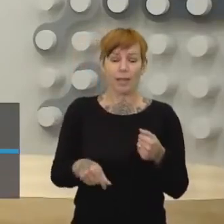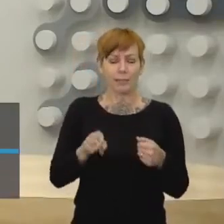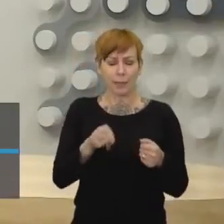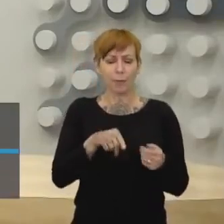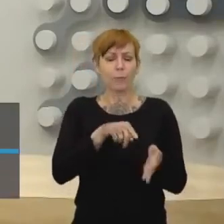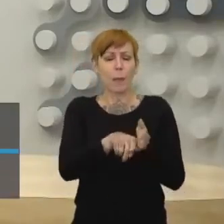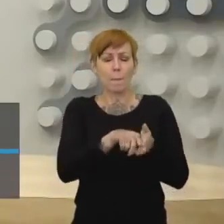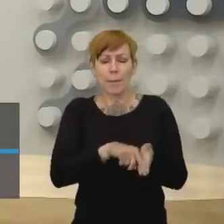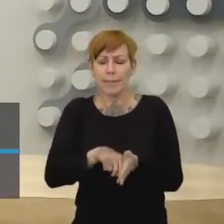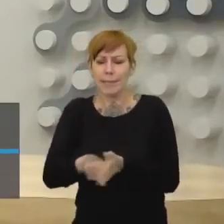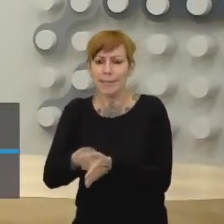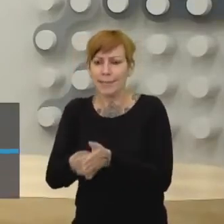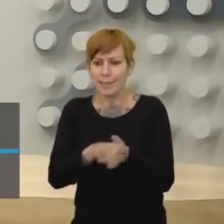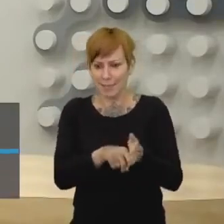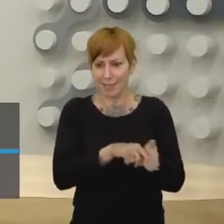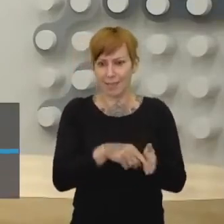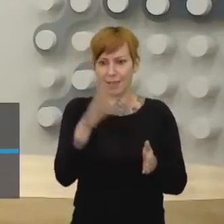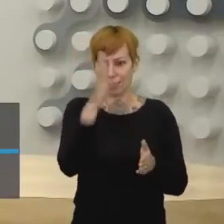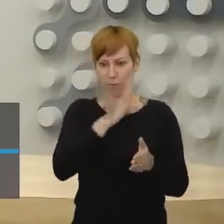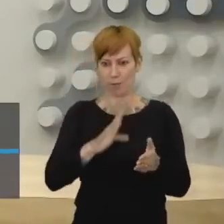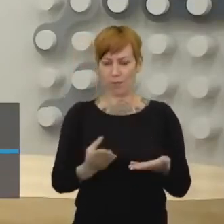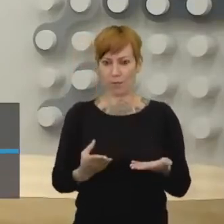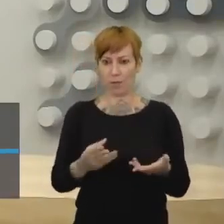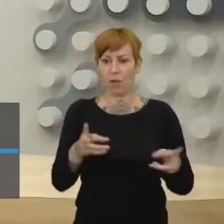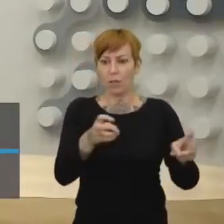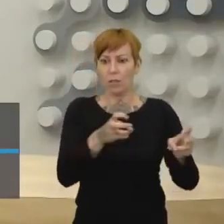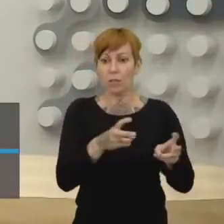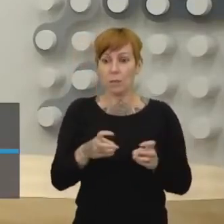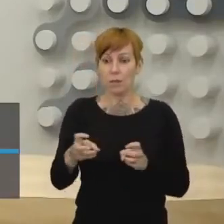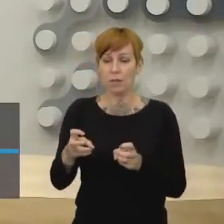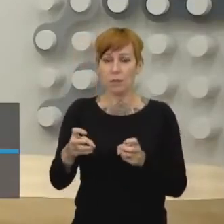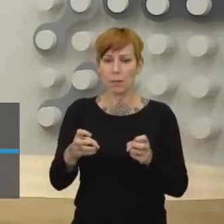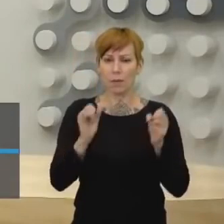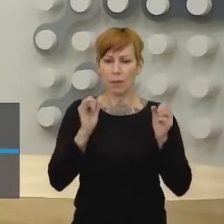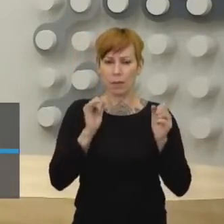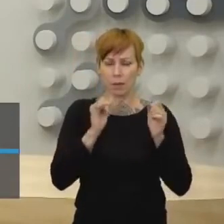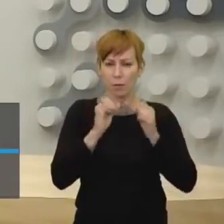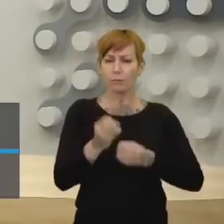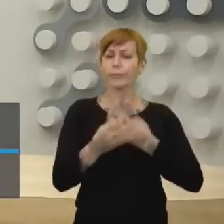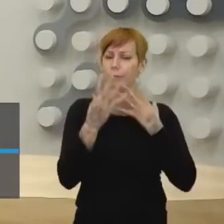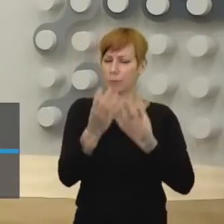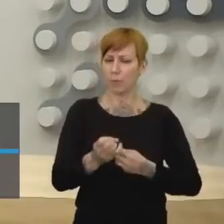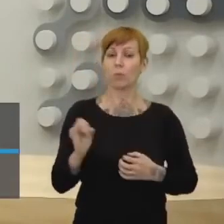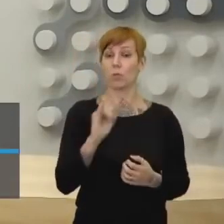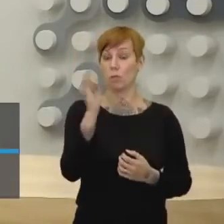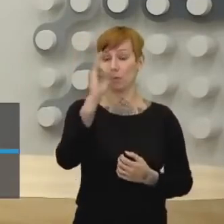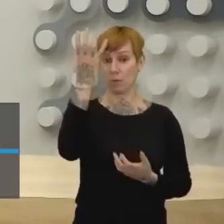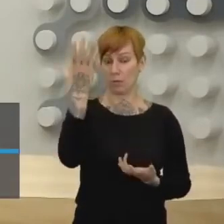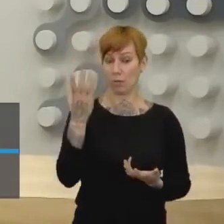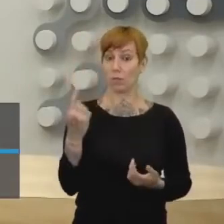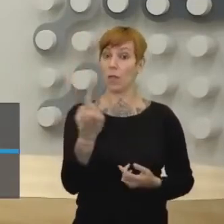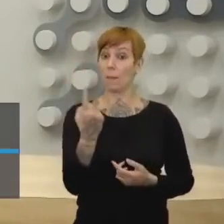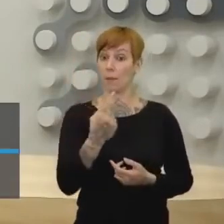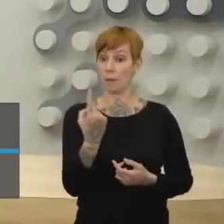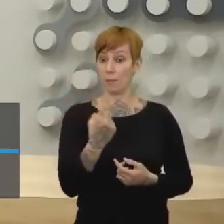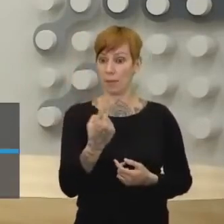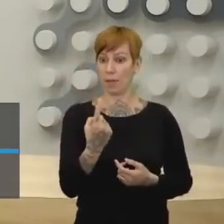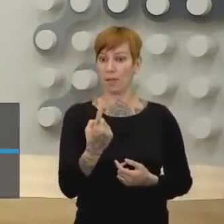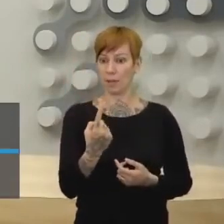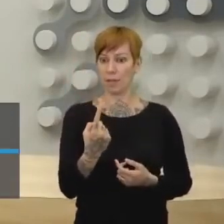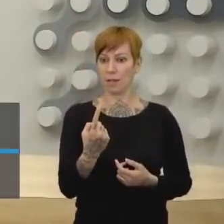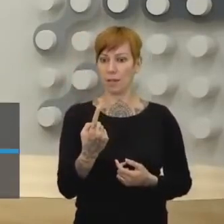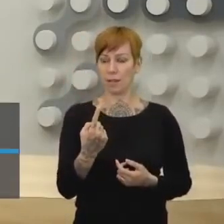do Brasil como um todo. E vocês perceberam algumas informações extremamente importantes. A primeira aí, que é